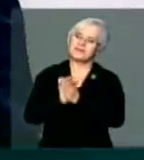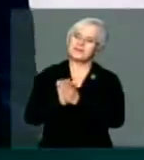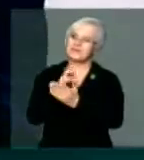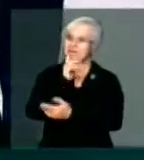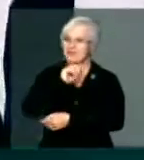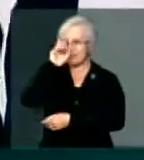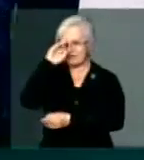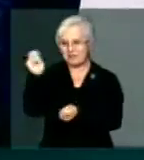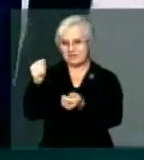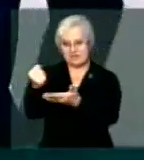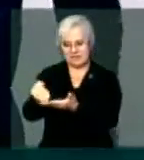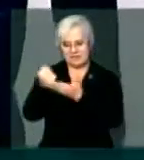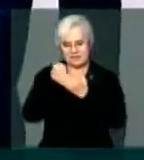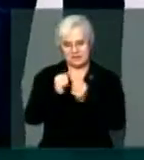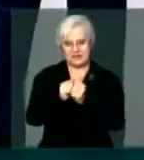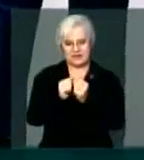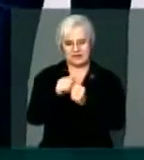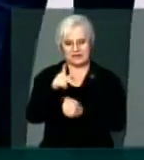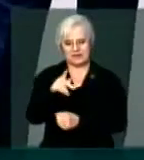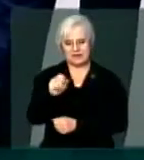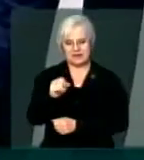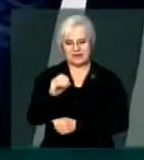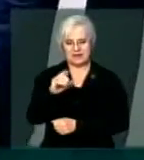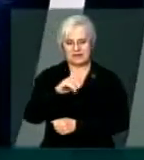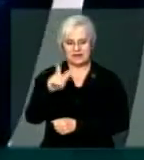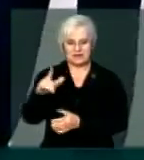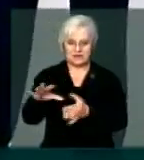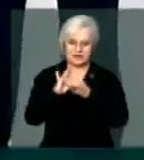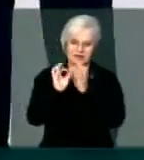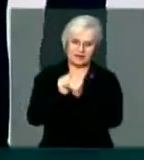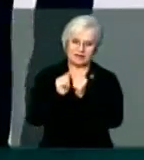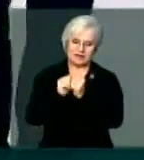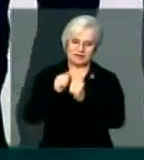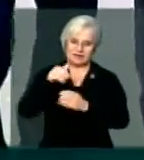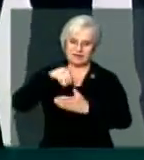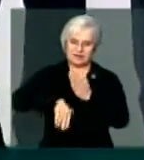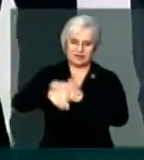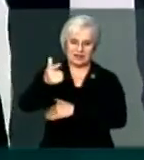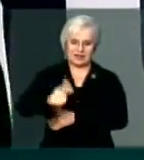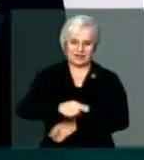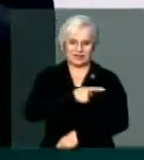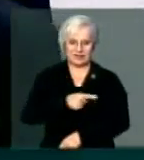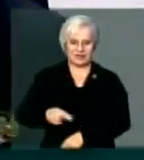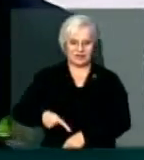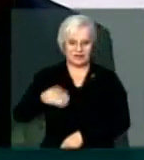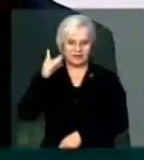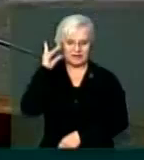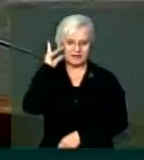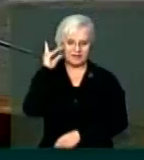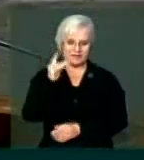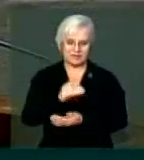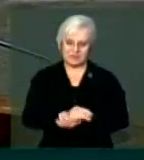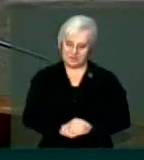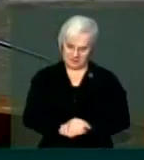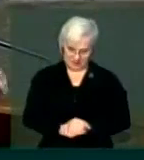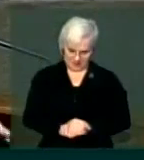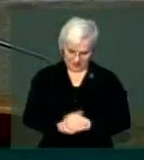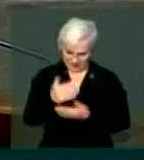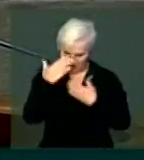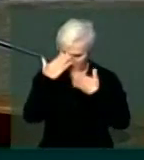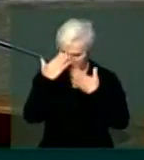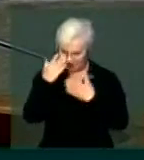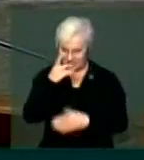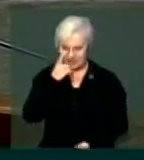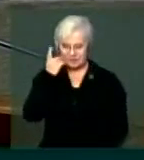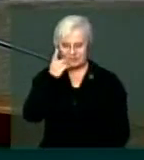Vossa Excelência e ao pessoal para a gente fechar a posição conjunta na reeleição da presidenta Dilma. Obrigado, deputado Cibá, parabéns pela